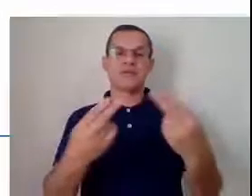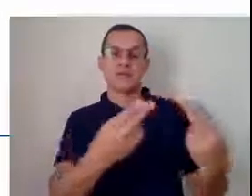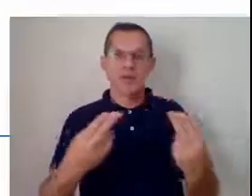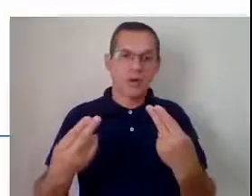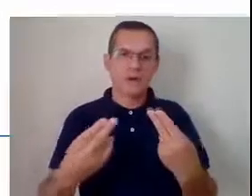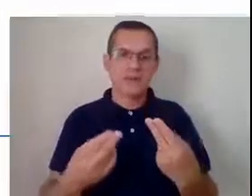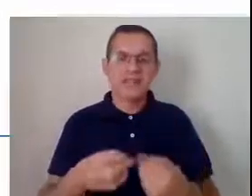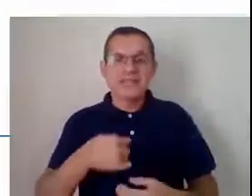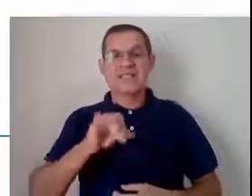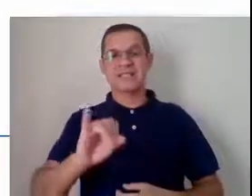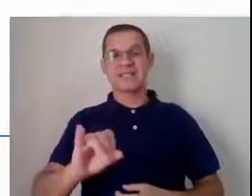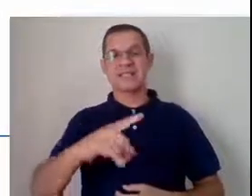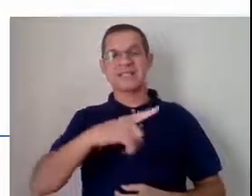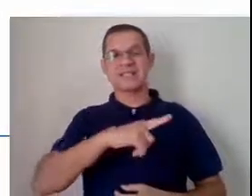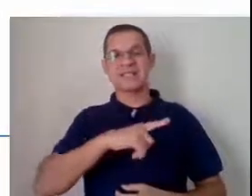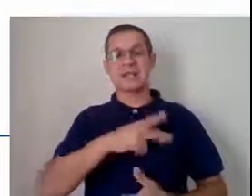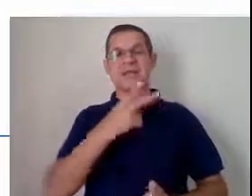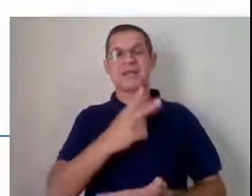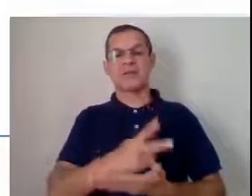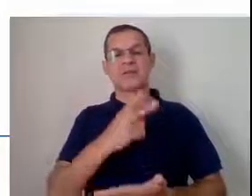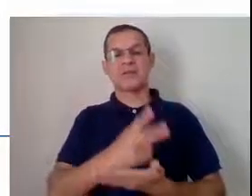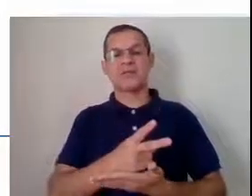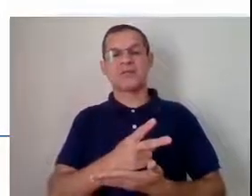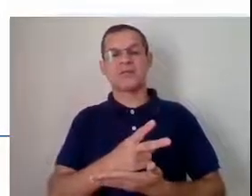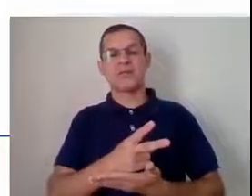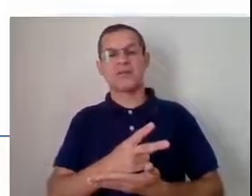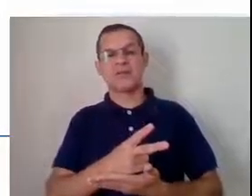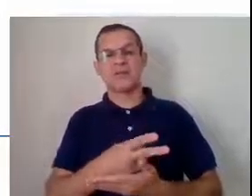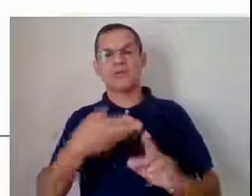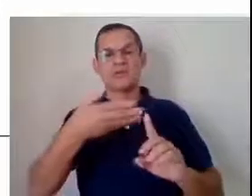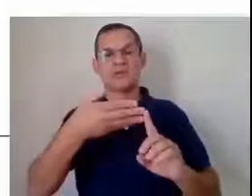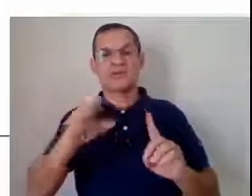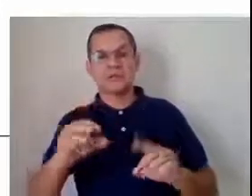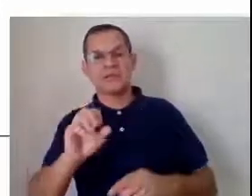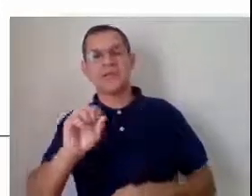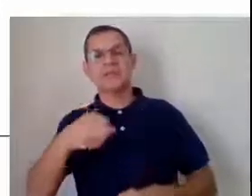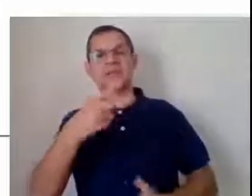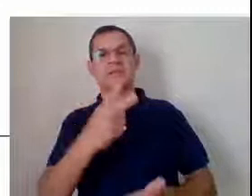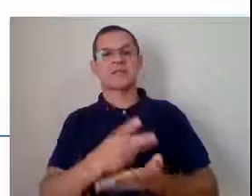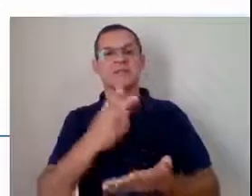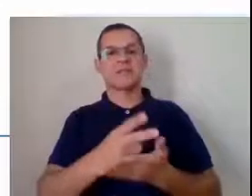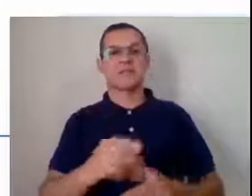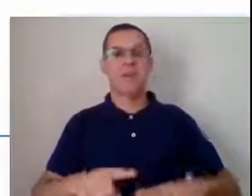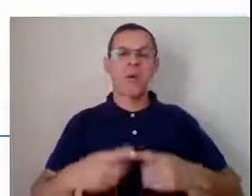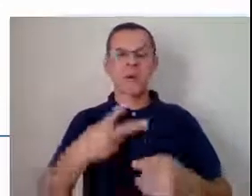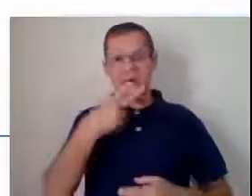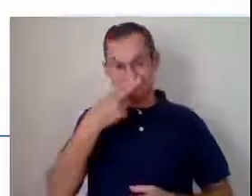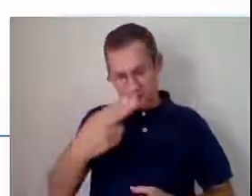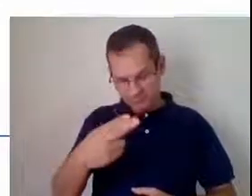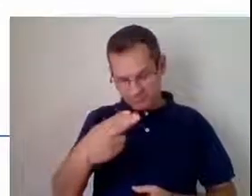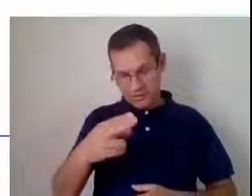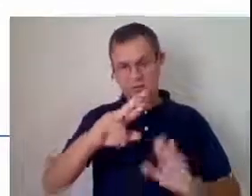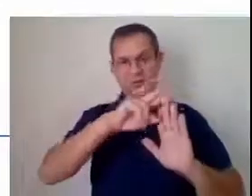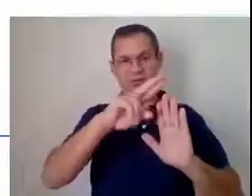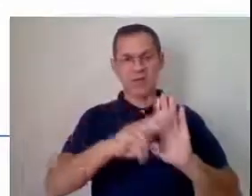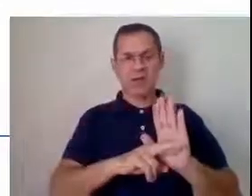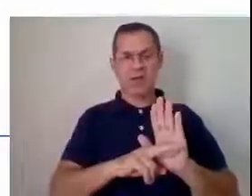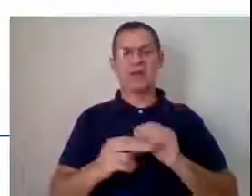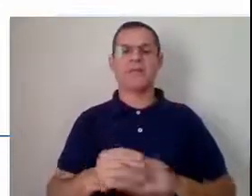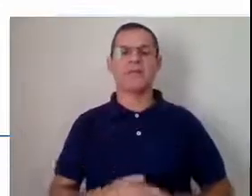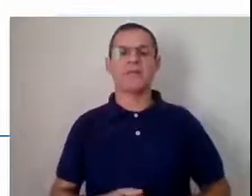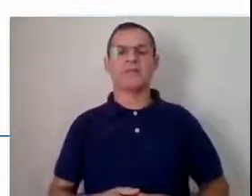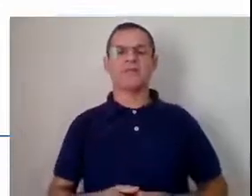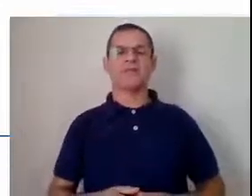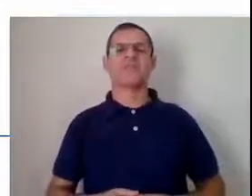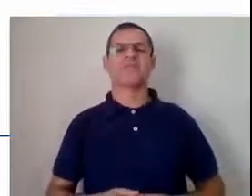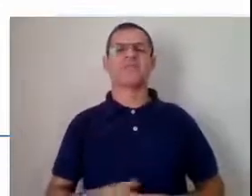iguais se possuem os mesmos elementos. Sim, né? Parece uma regra